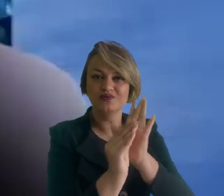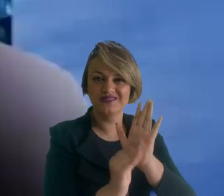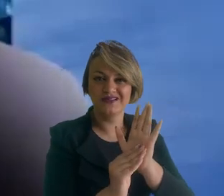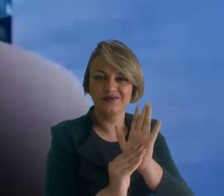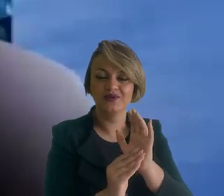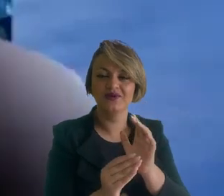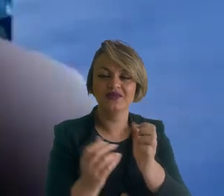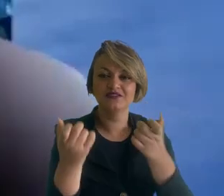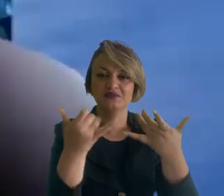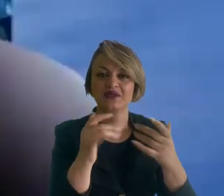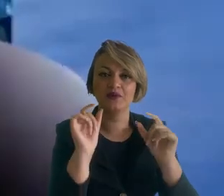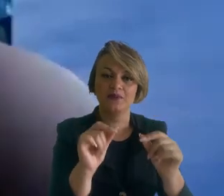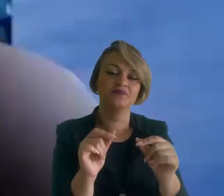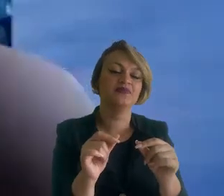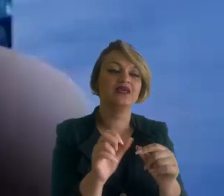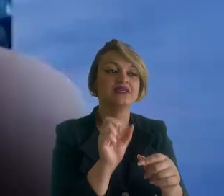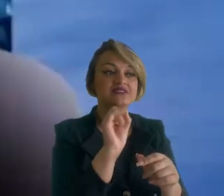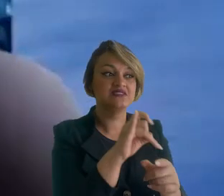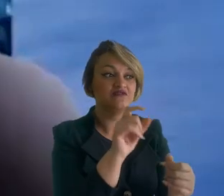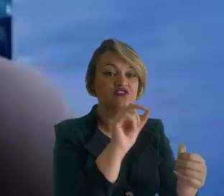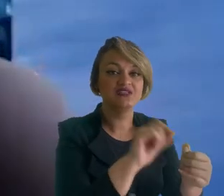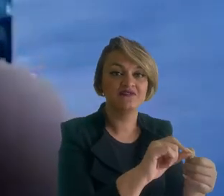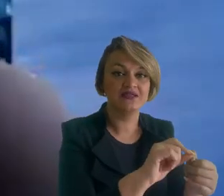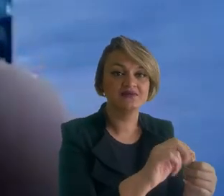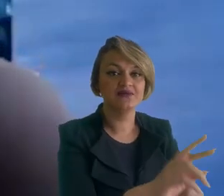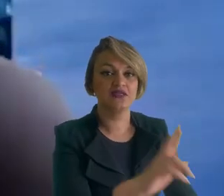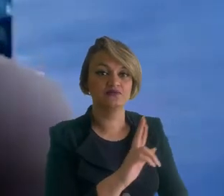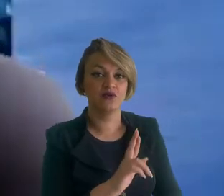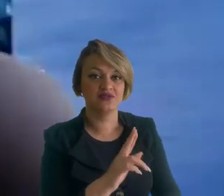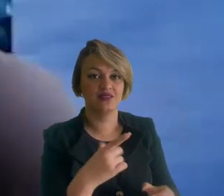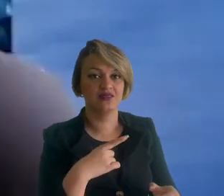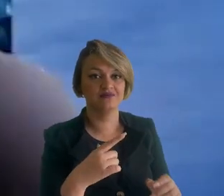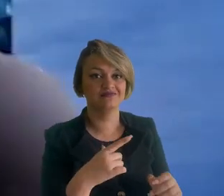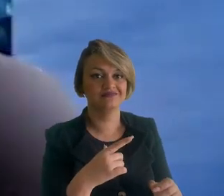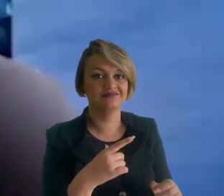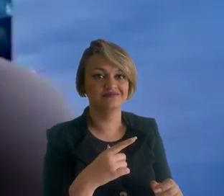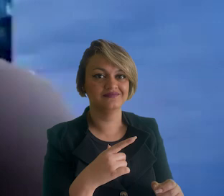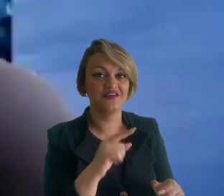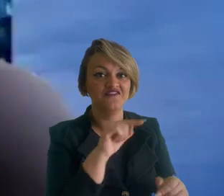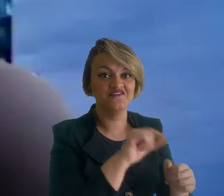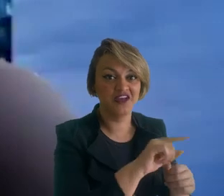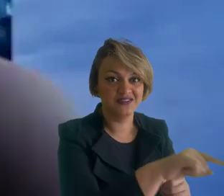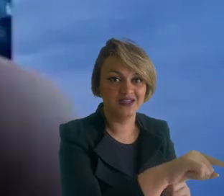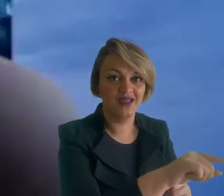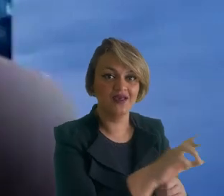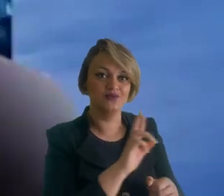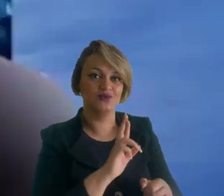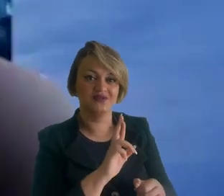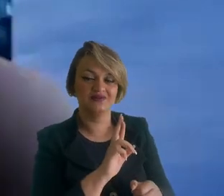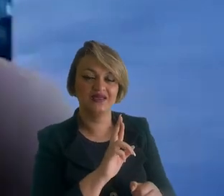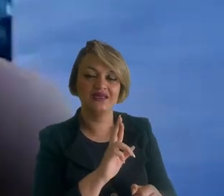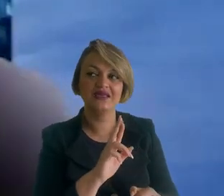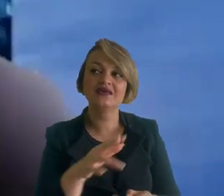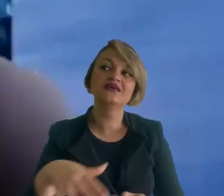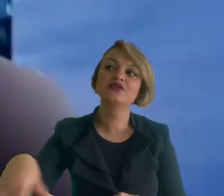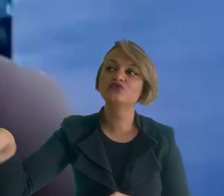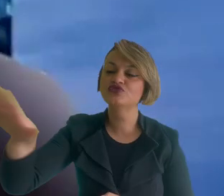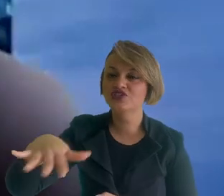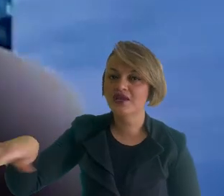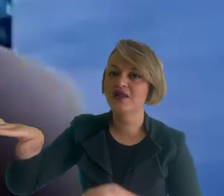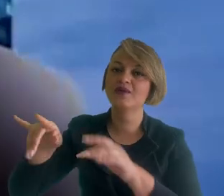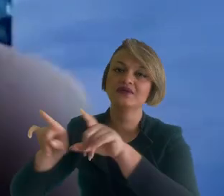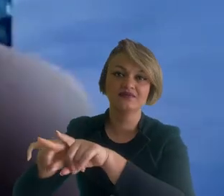retrata que é toda ação corresponde a uma reação em sentido contrário a natureza também é